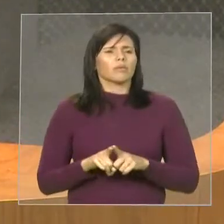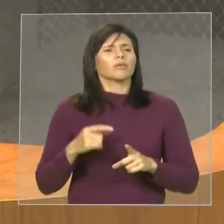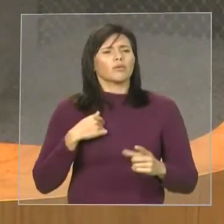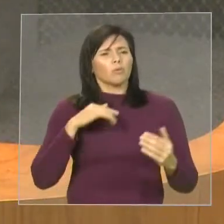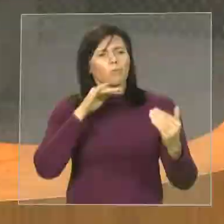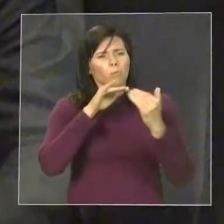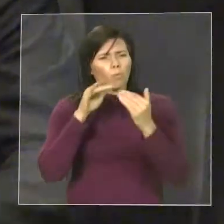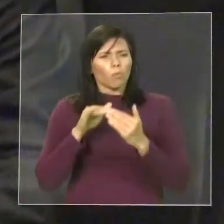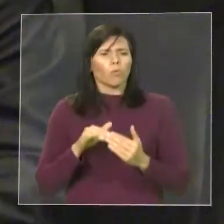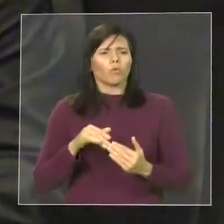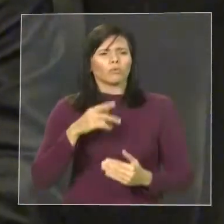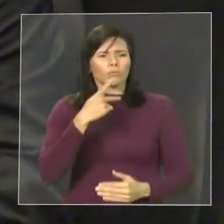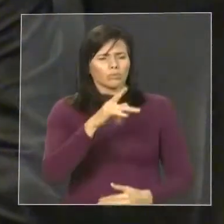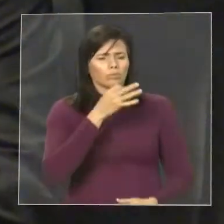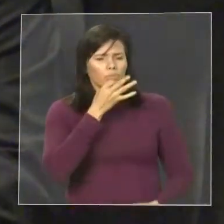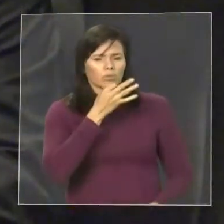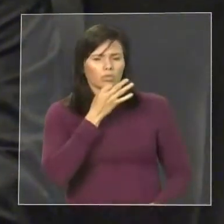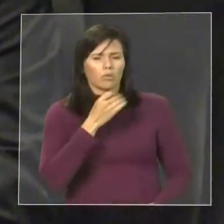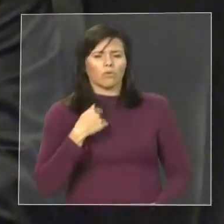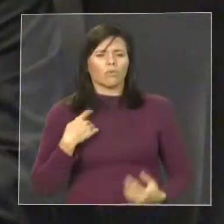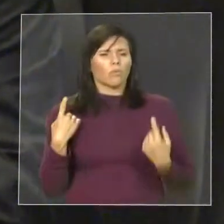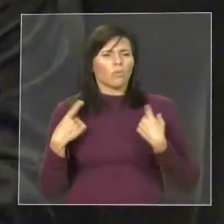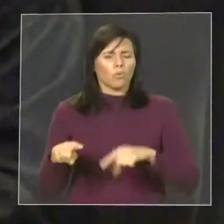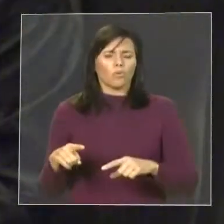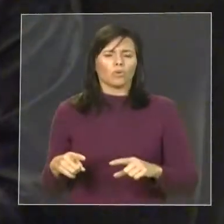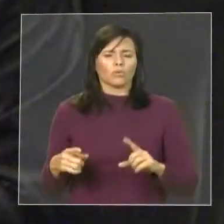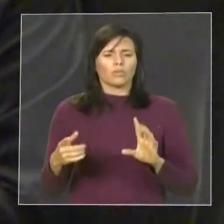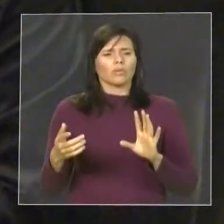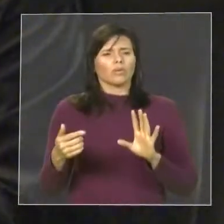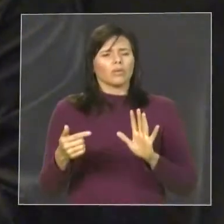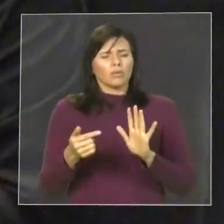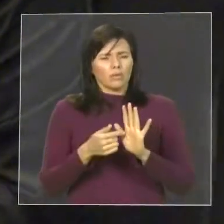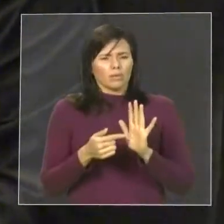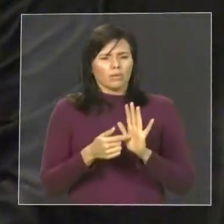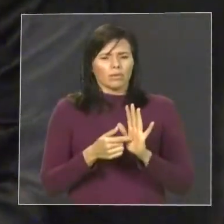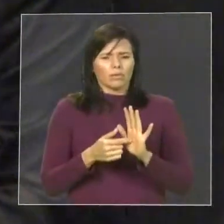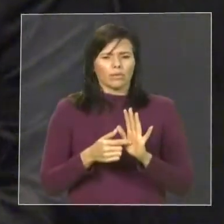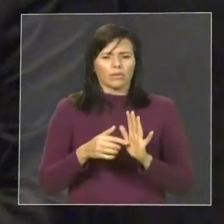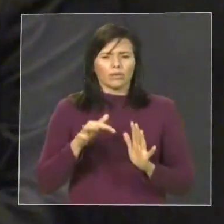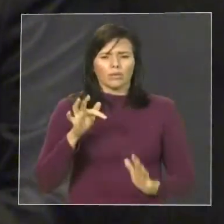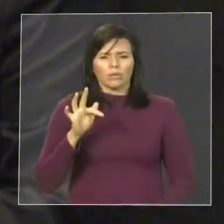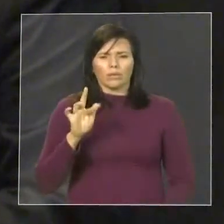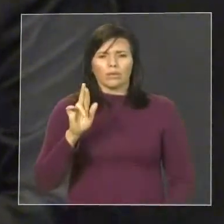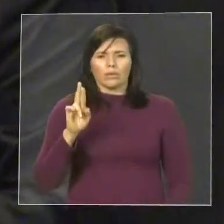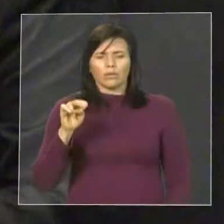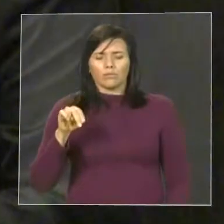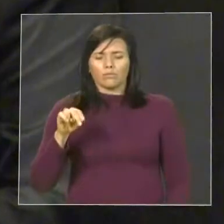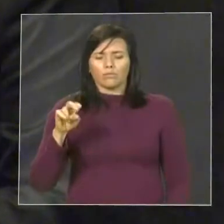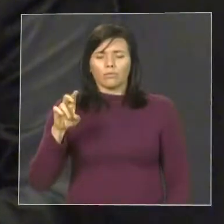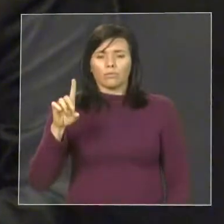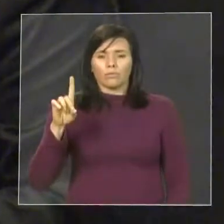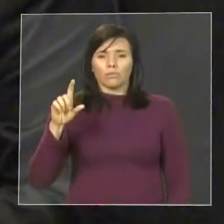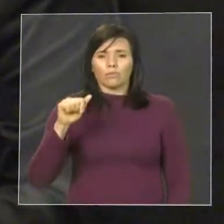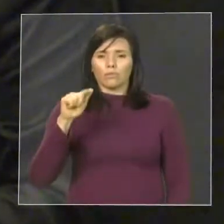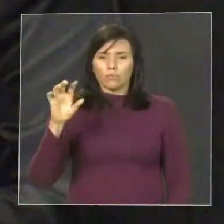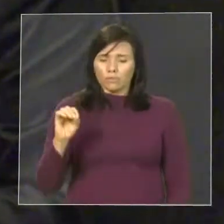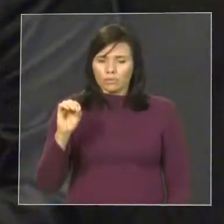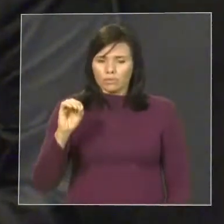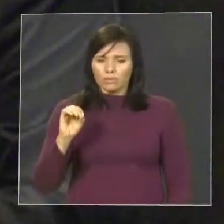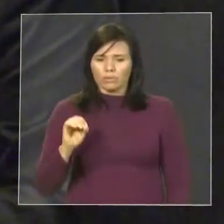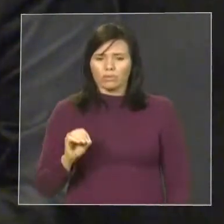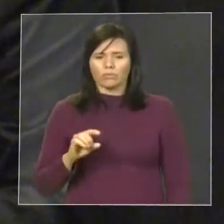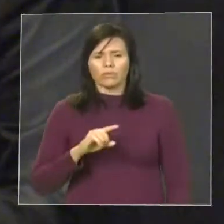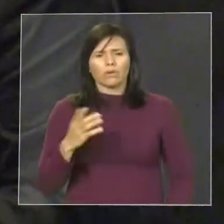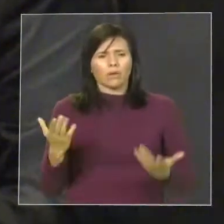Fui contra, desde o início, a aprovação desse fundo público de campanha, o chamado fundão. Acho que não tem cabimento, no momento de